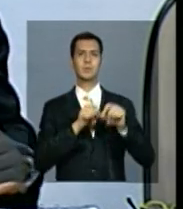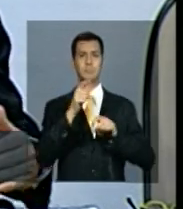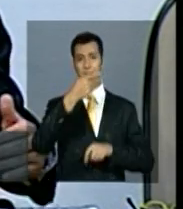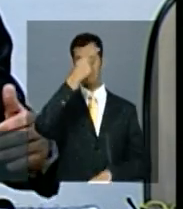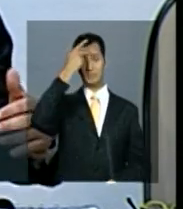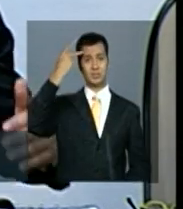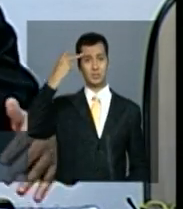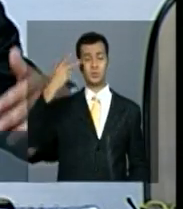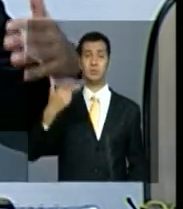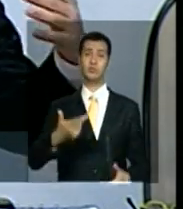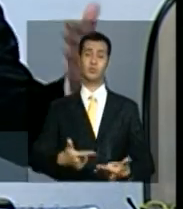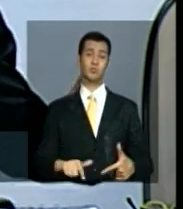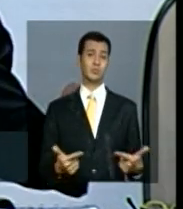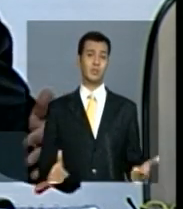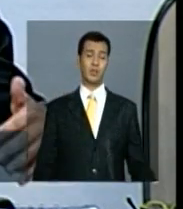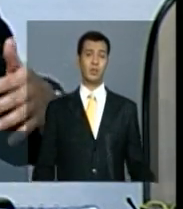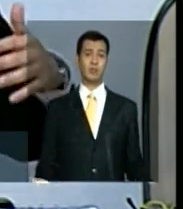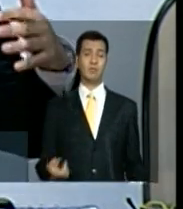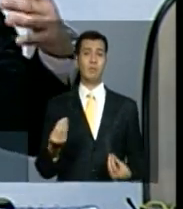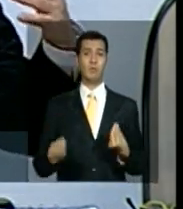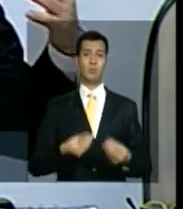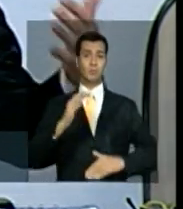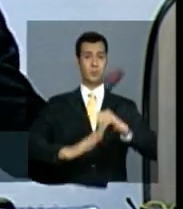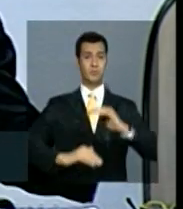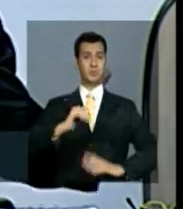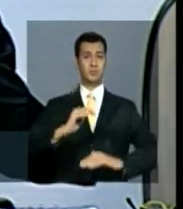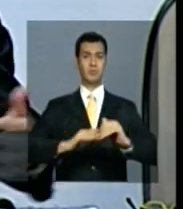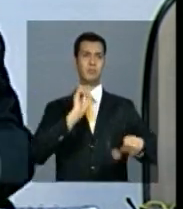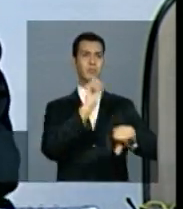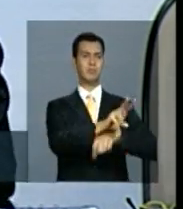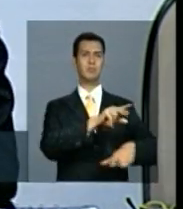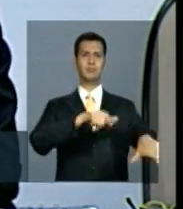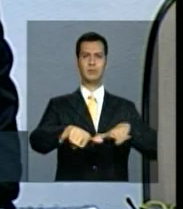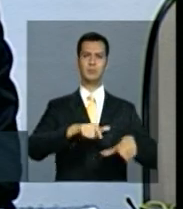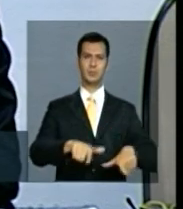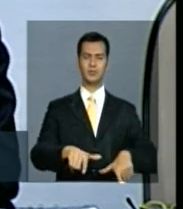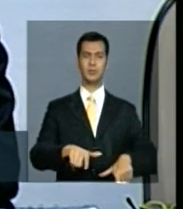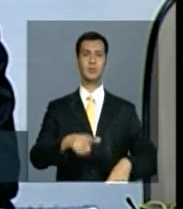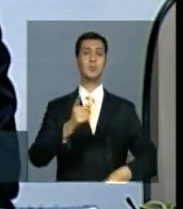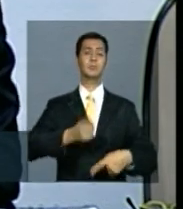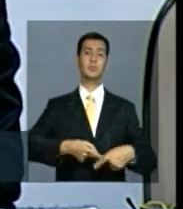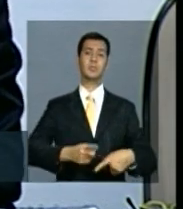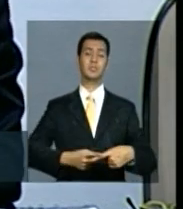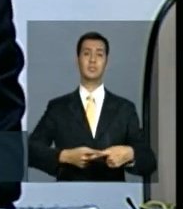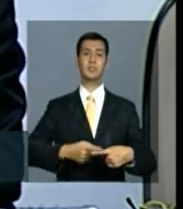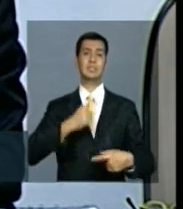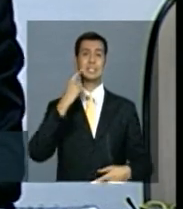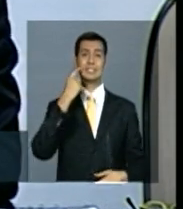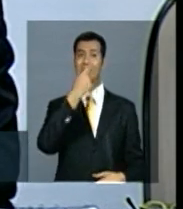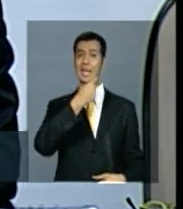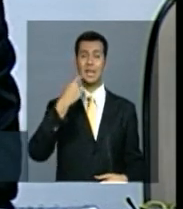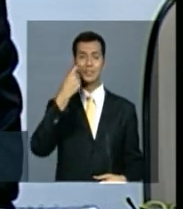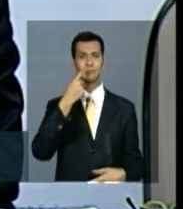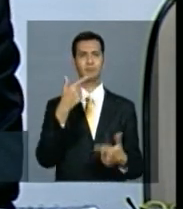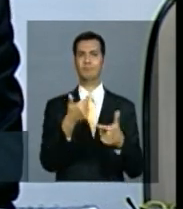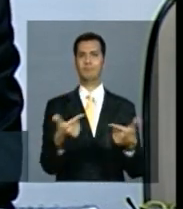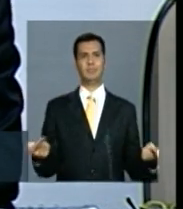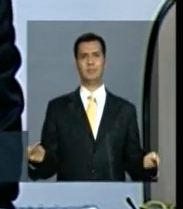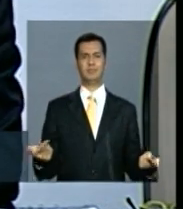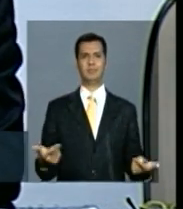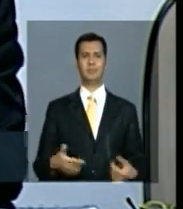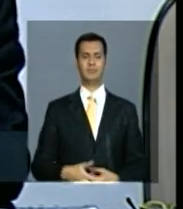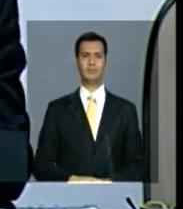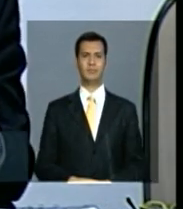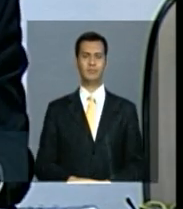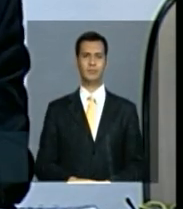pessoas não tinham qualificação profissional não conseguiam entrar no mercado de trabalho porque não tinham ar cara dentária completa